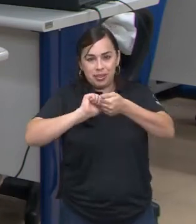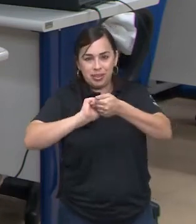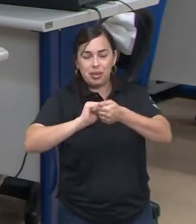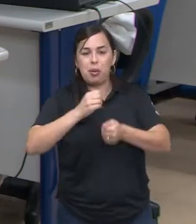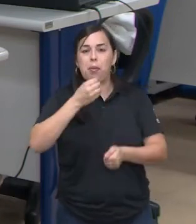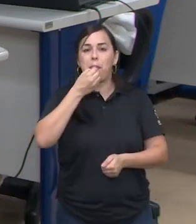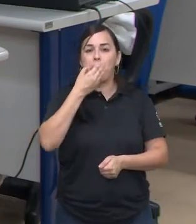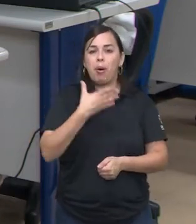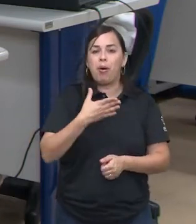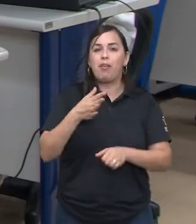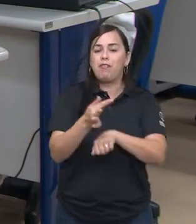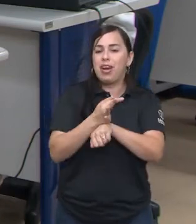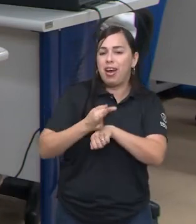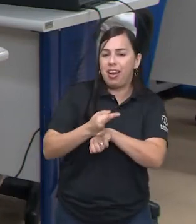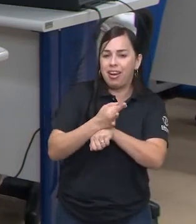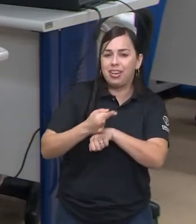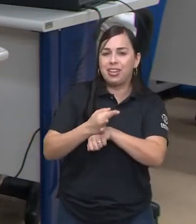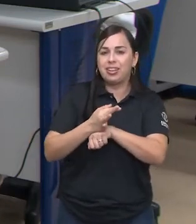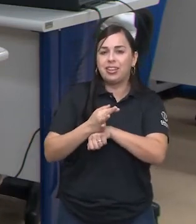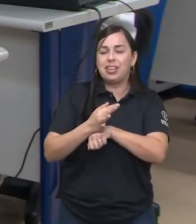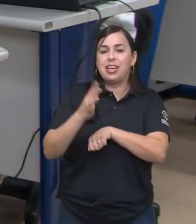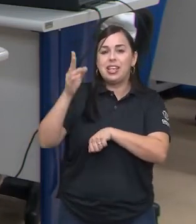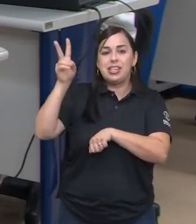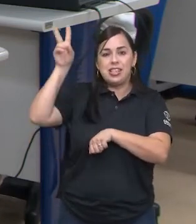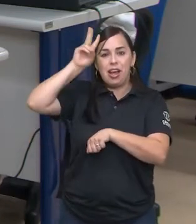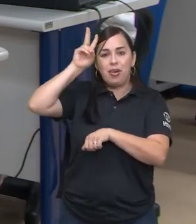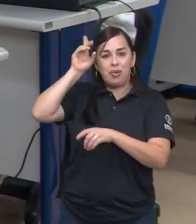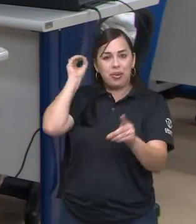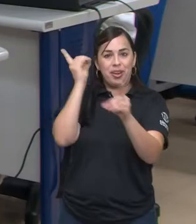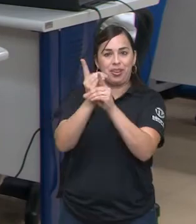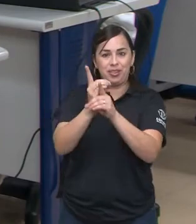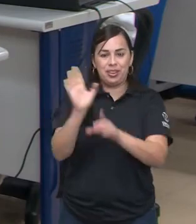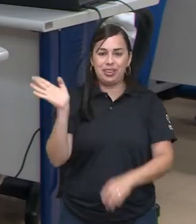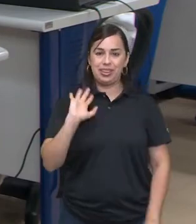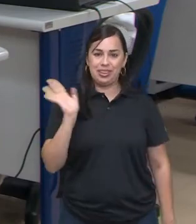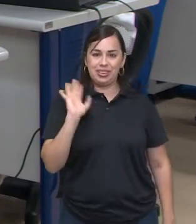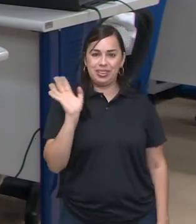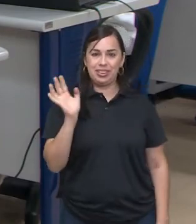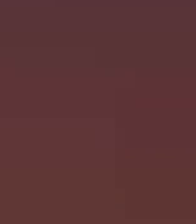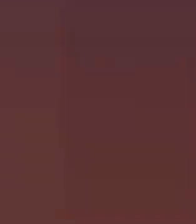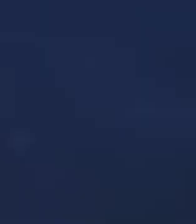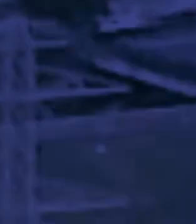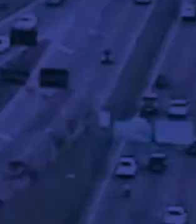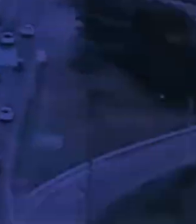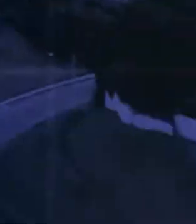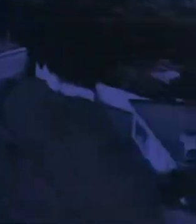agradeço a sua companhia, tenha um ótimo feriado e a gente se encontra na segunda. Até lá!